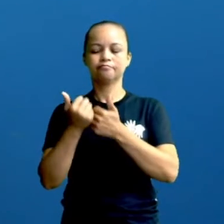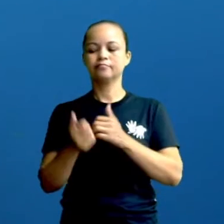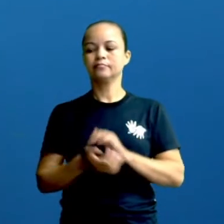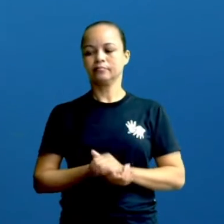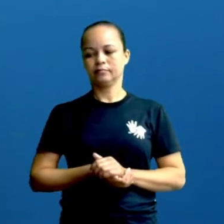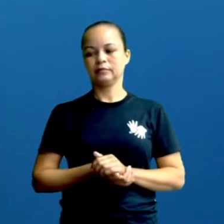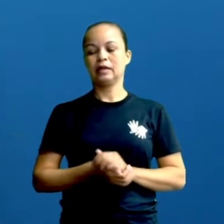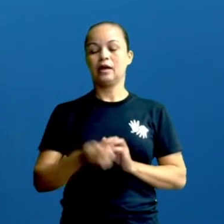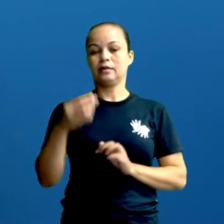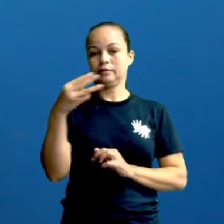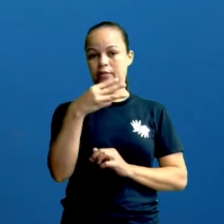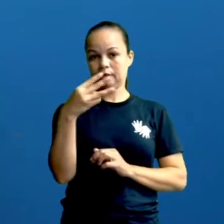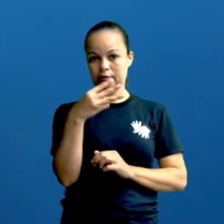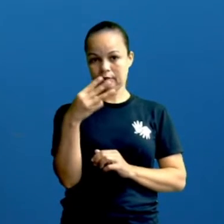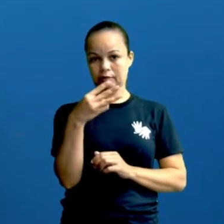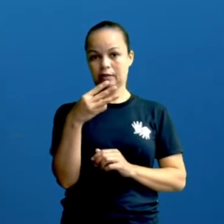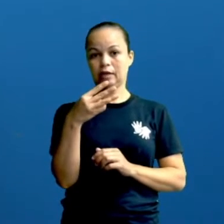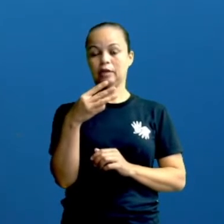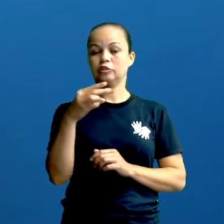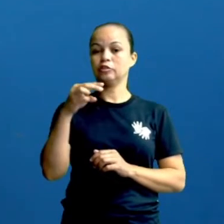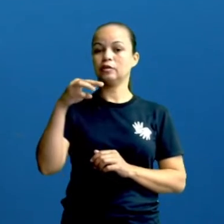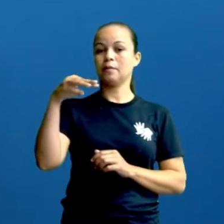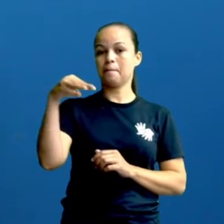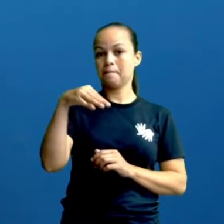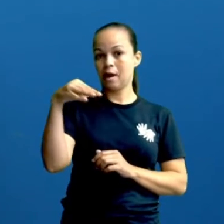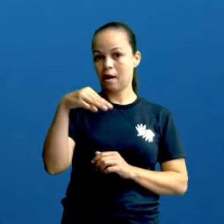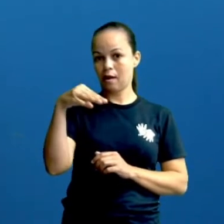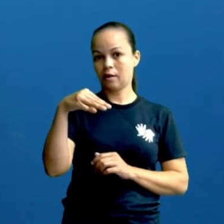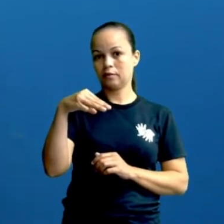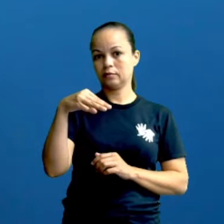tem 33 metros de